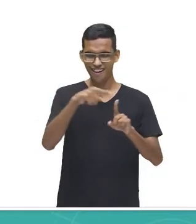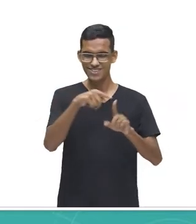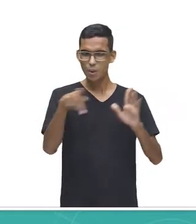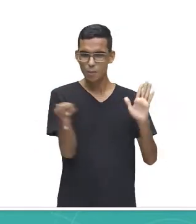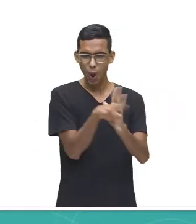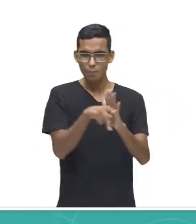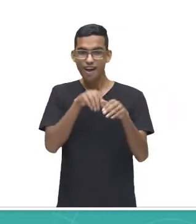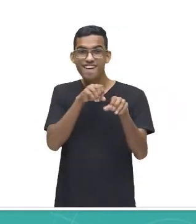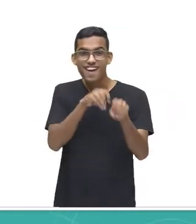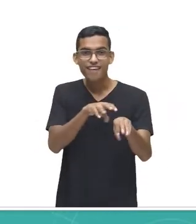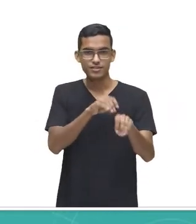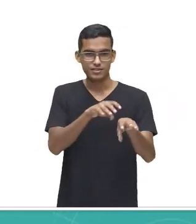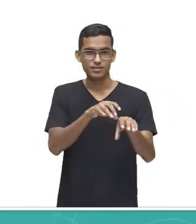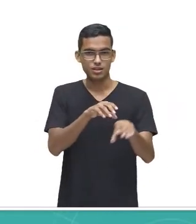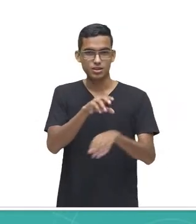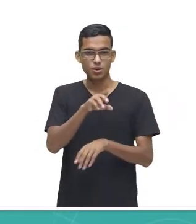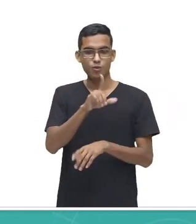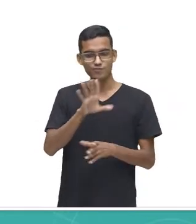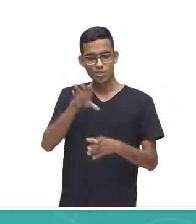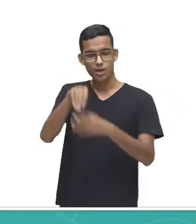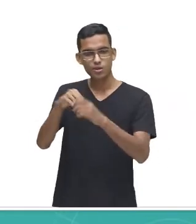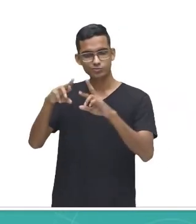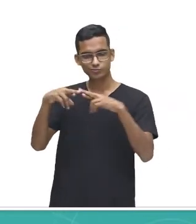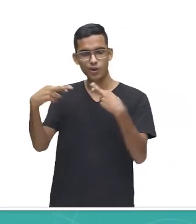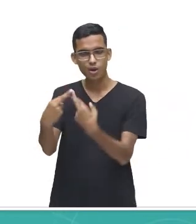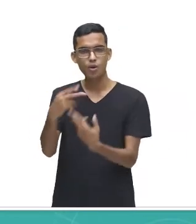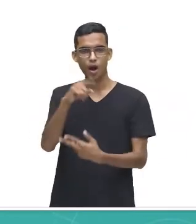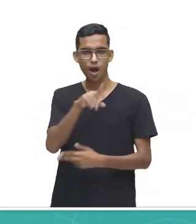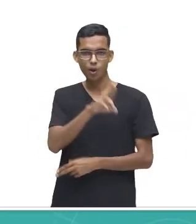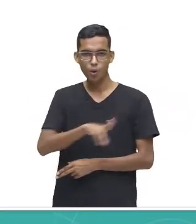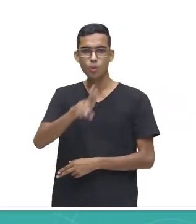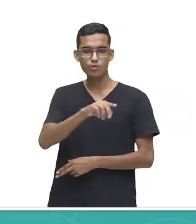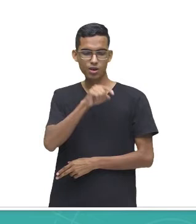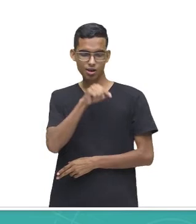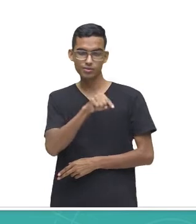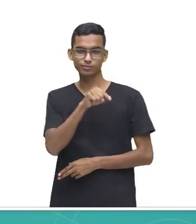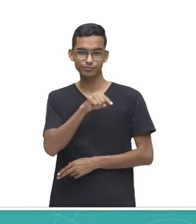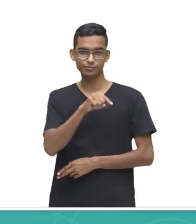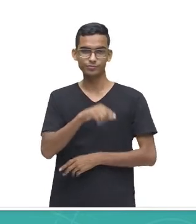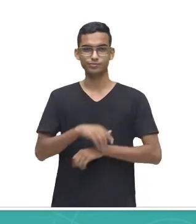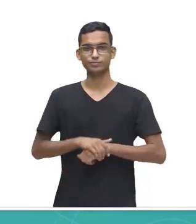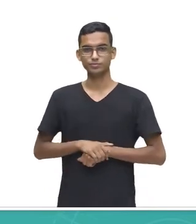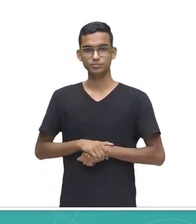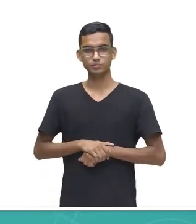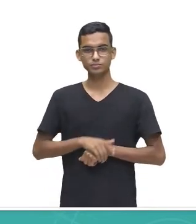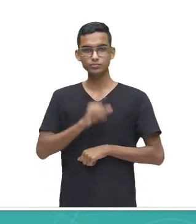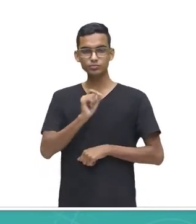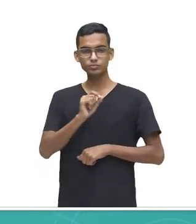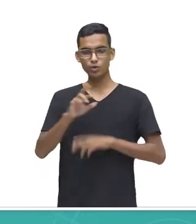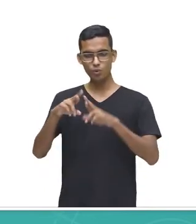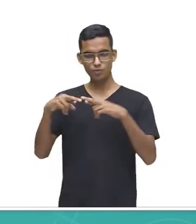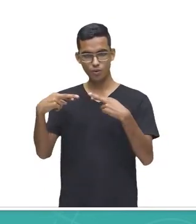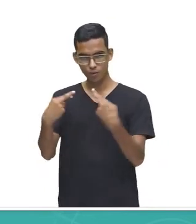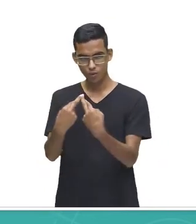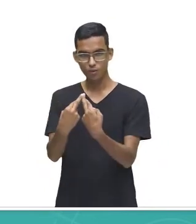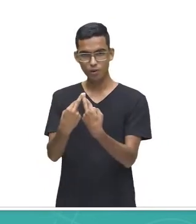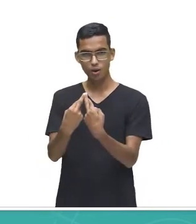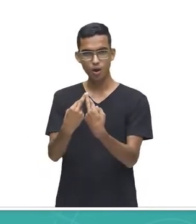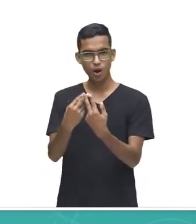rito é aquela ação que os grupos adeptos daquela religião